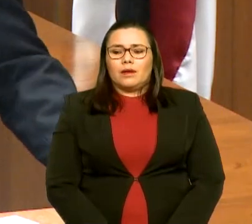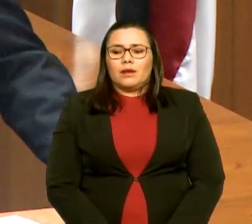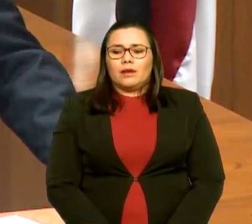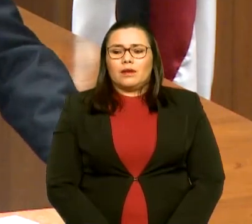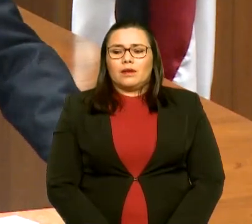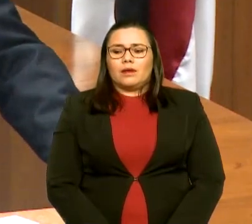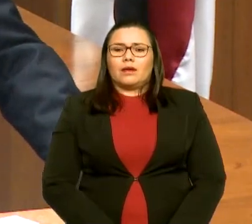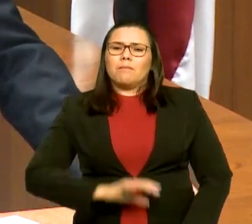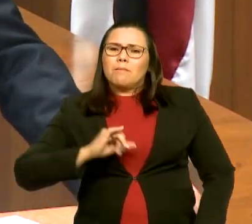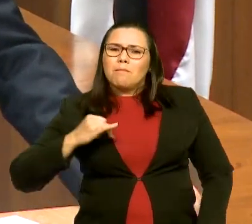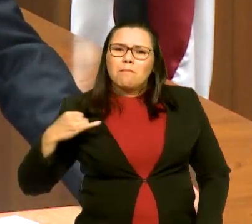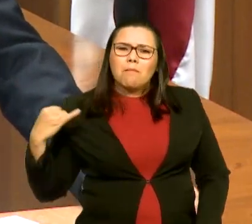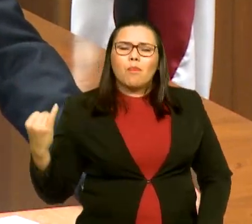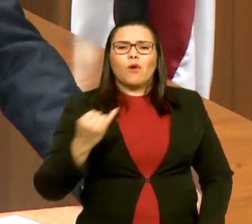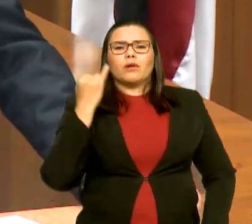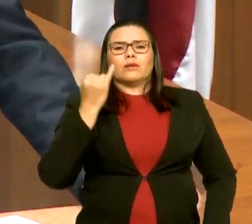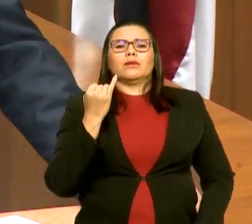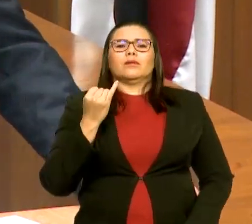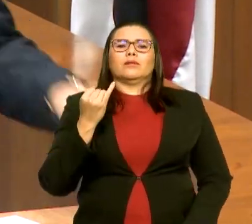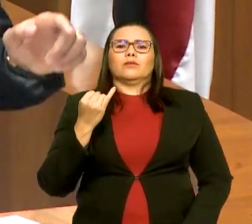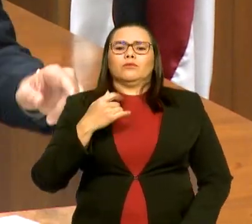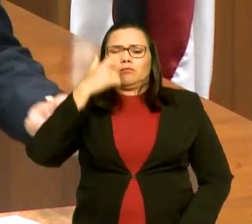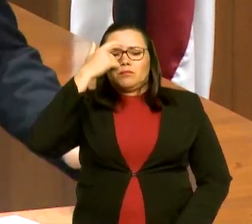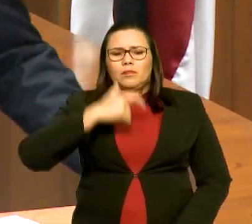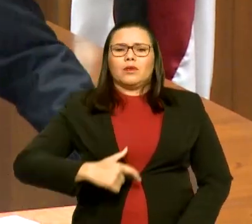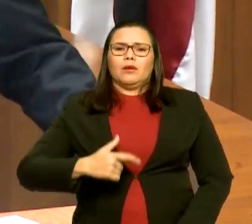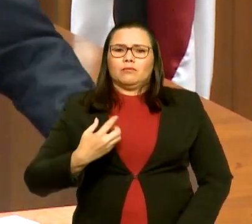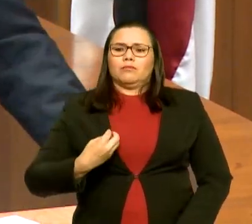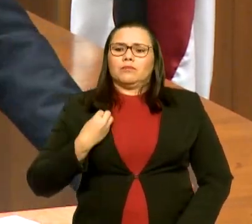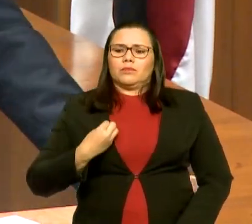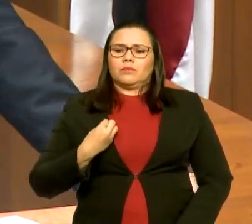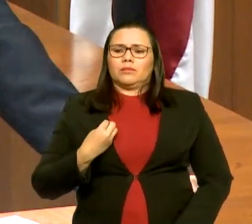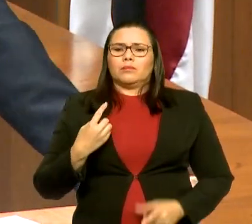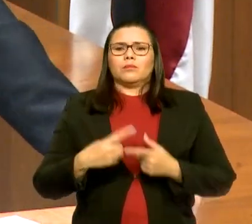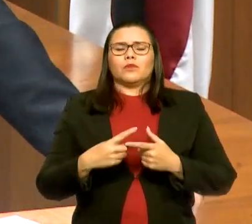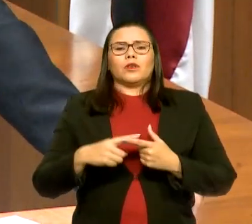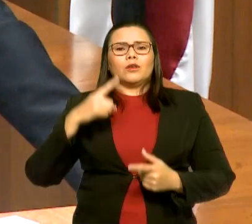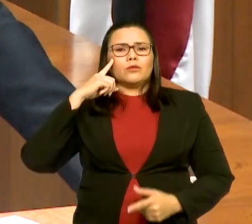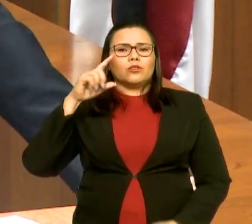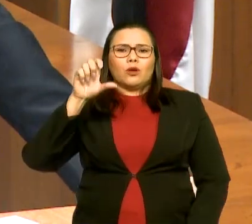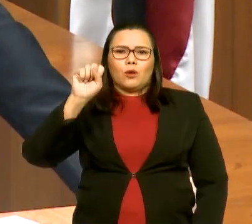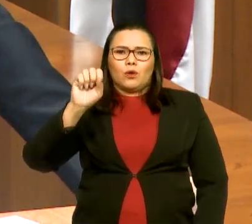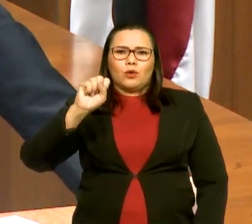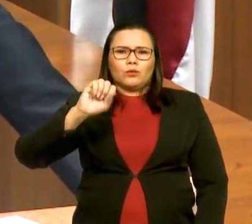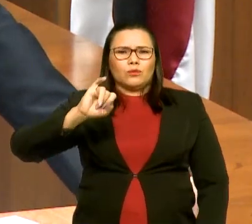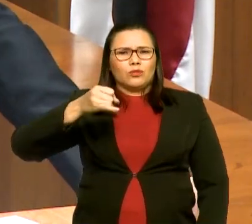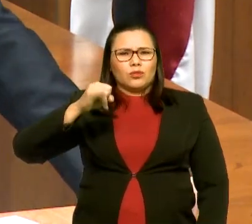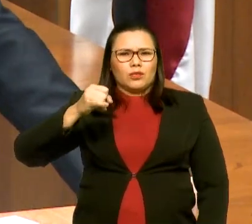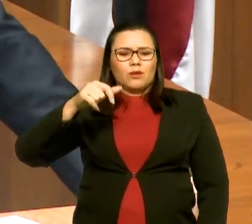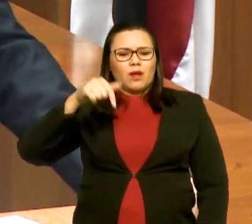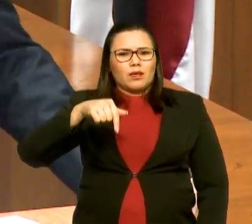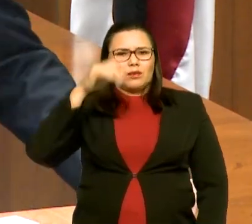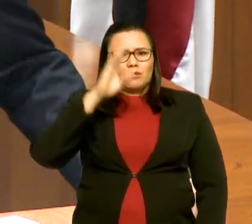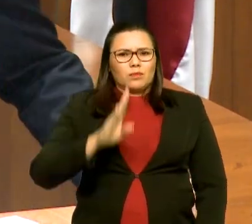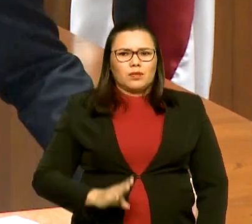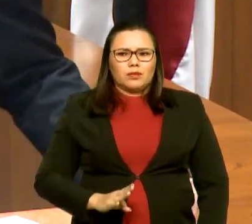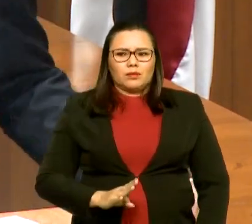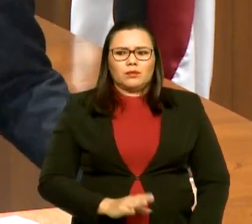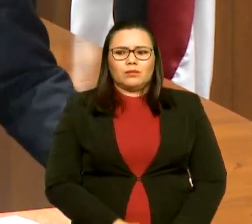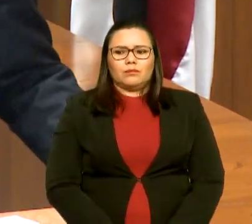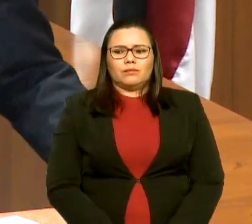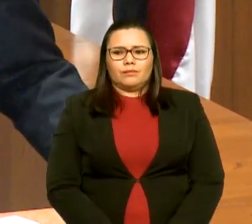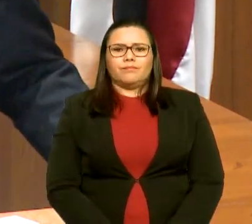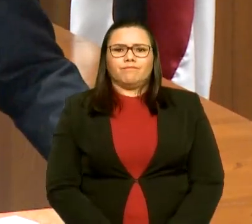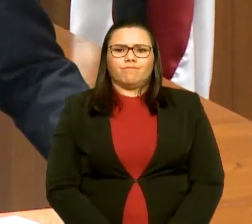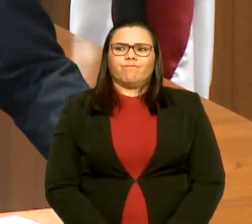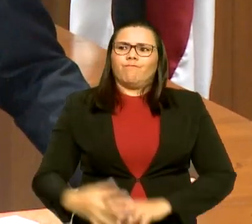tendo normalidade. Porque o que aconteceu no dia 8 de janeiro no país atacou também a Assembleia